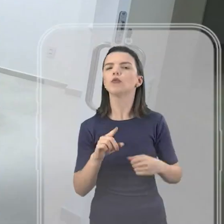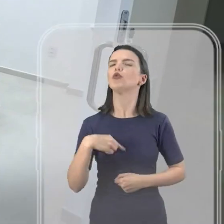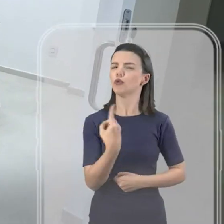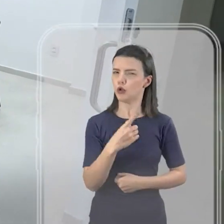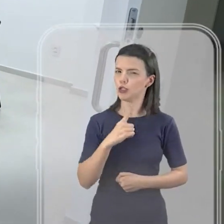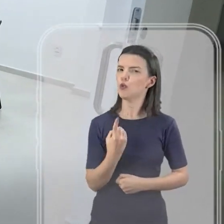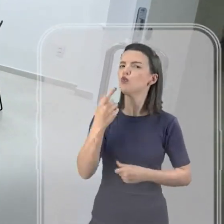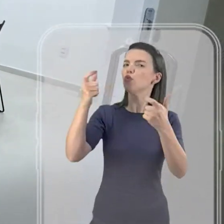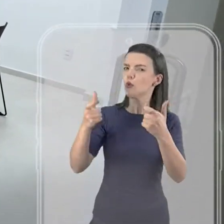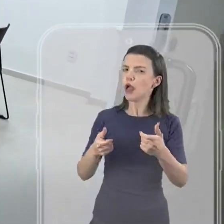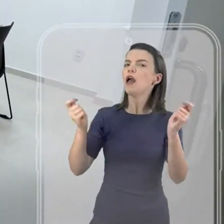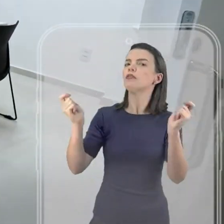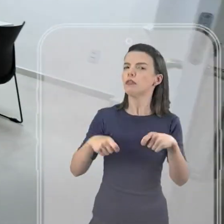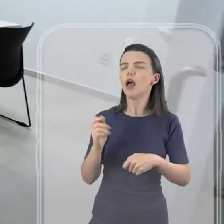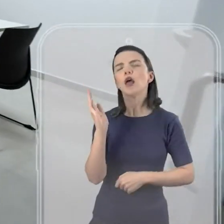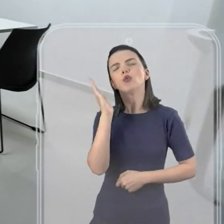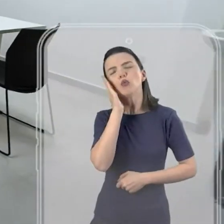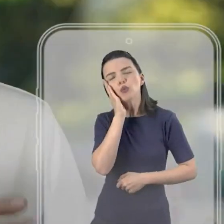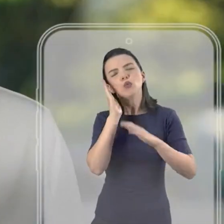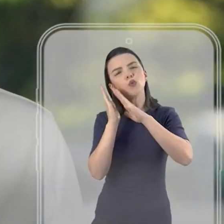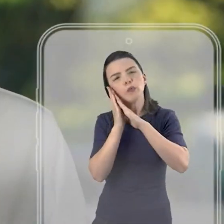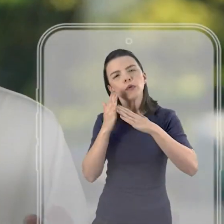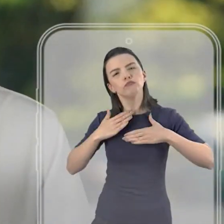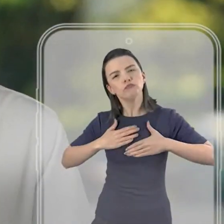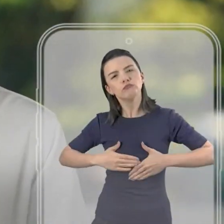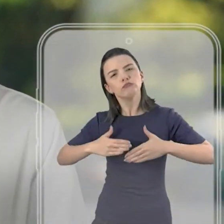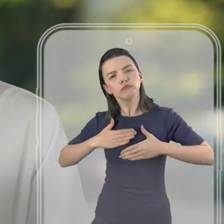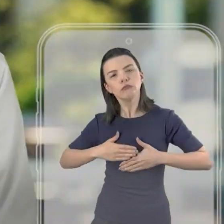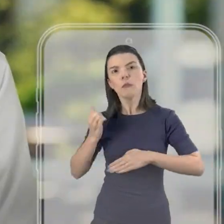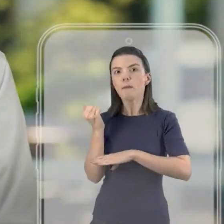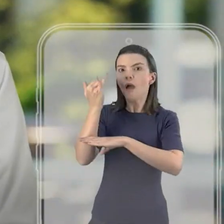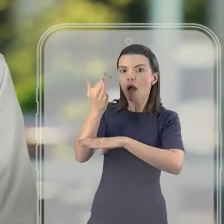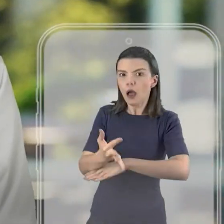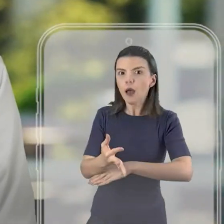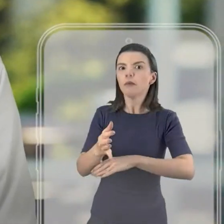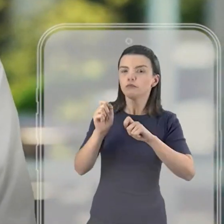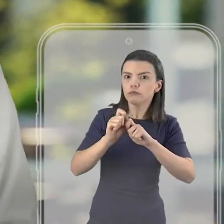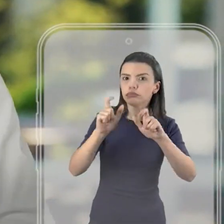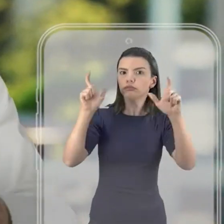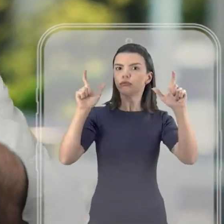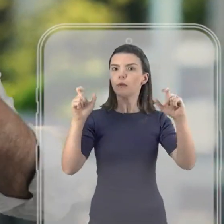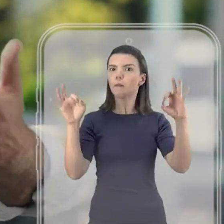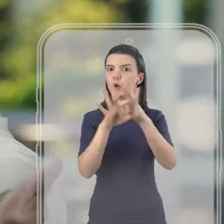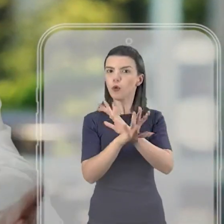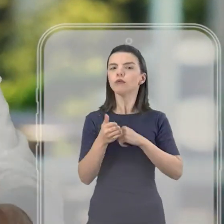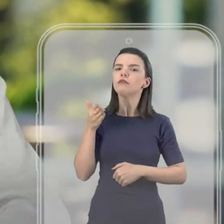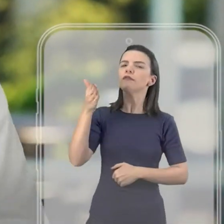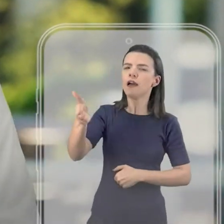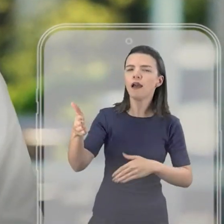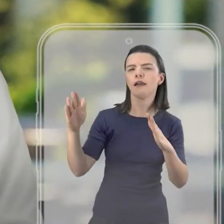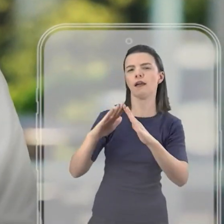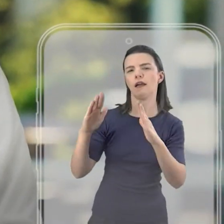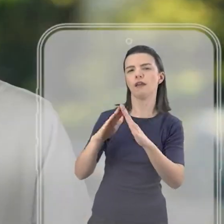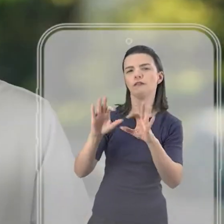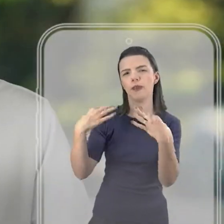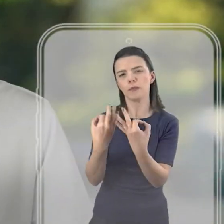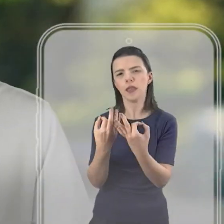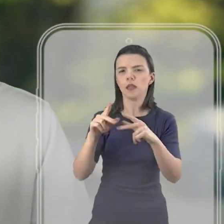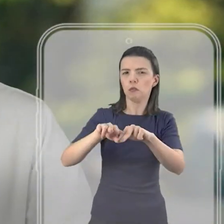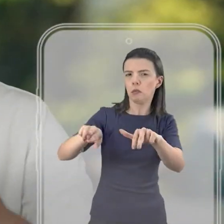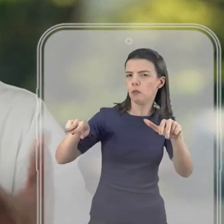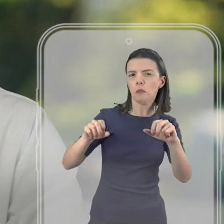um espaço onde ela pode passar a noite, caso ela precise ficar acolhida até o dia seguinte para poder ir para a casa de um parente, para a casa de